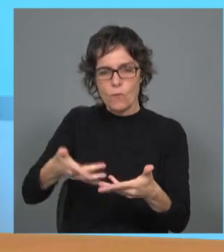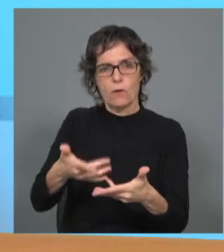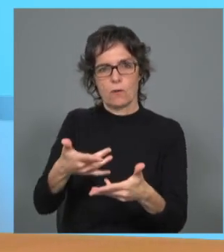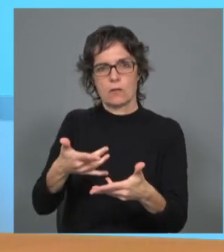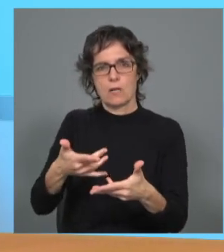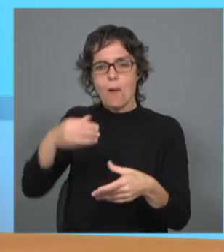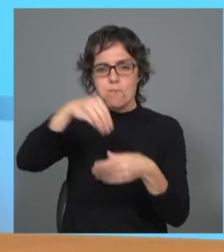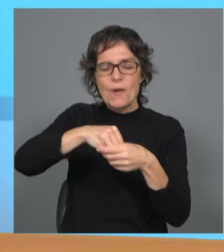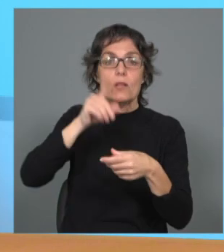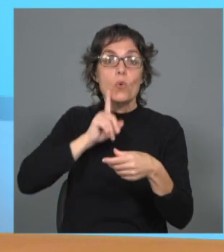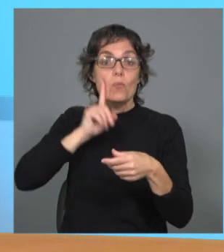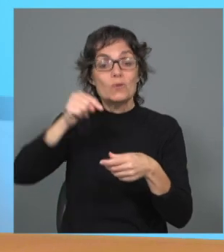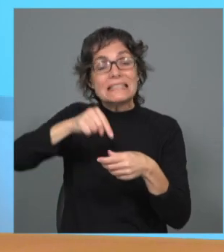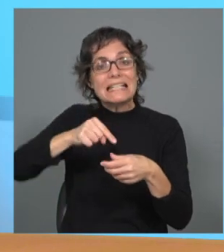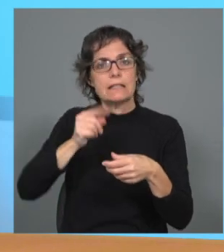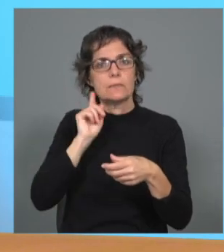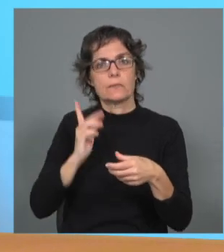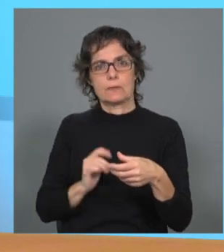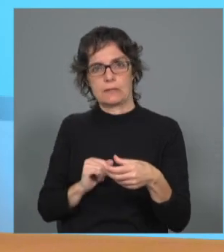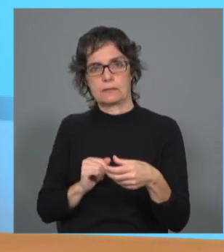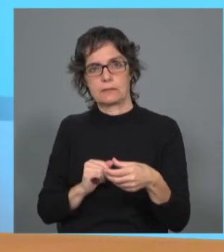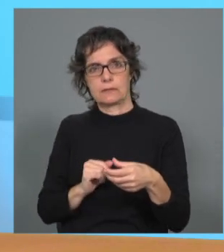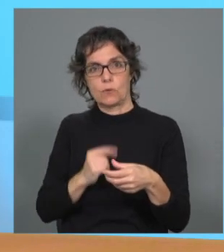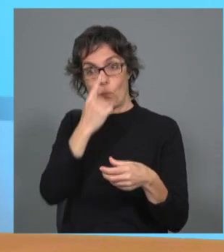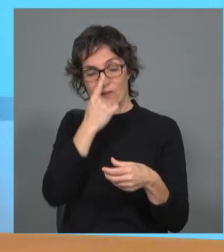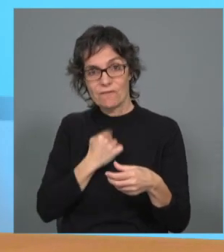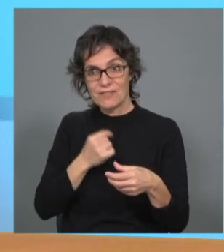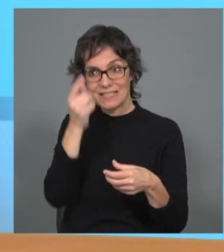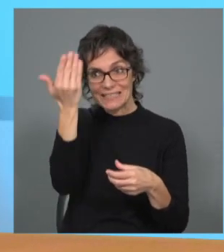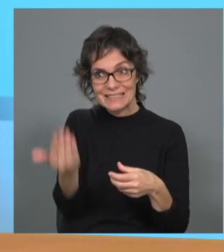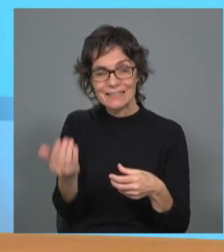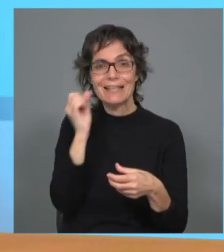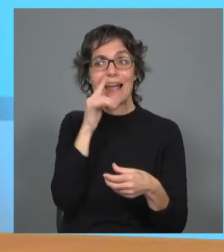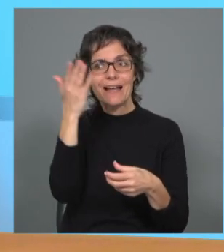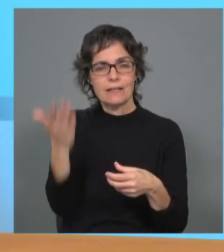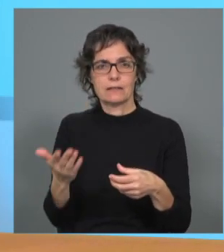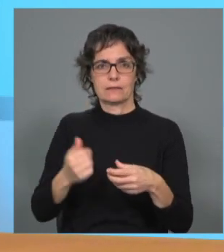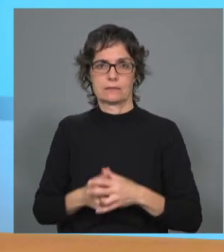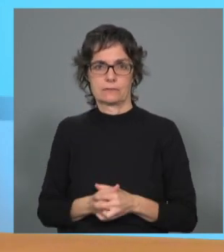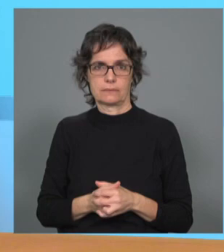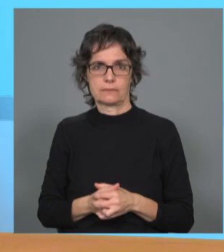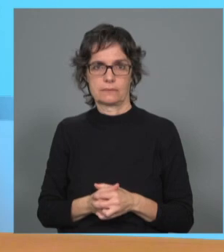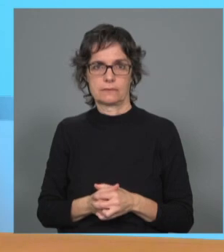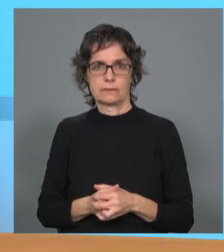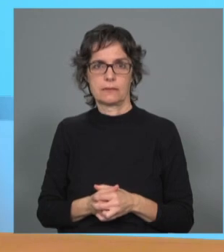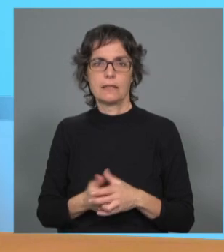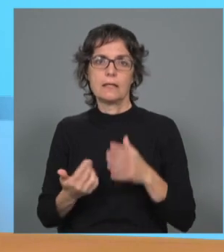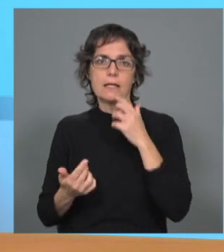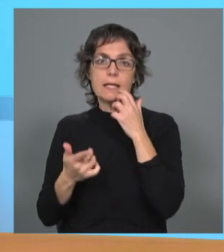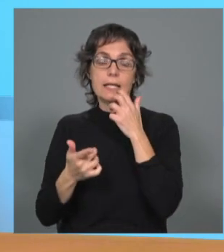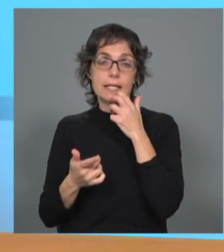contemporâneo. E para isso precisamos de conhecer quem são essas pessoas, que obviamente são os leigos que